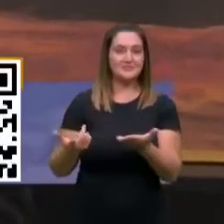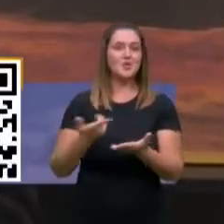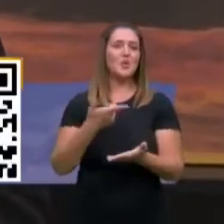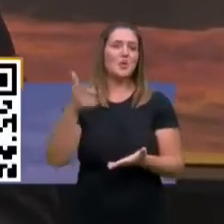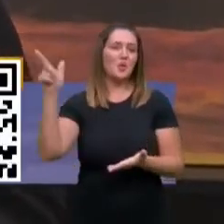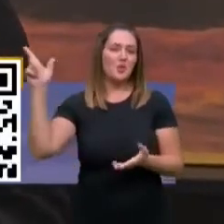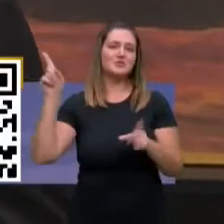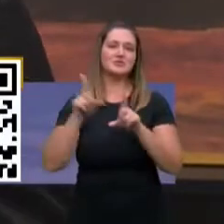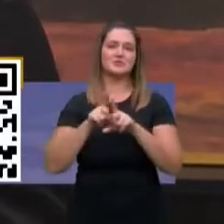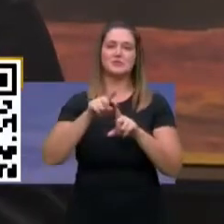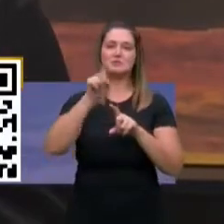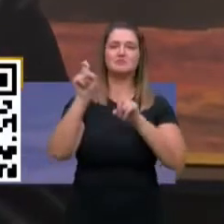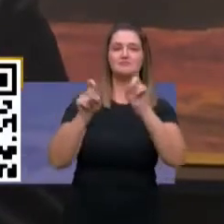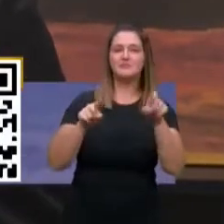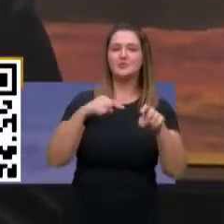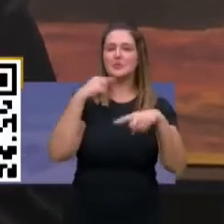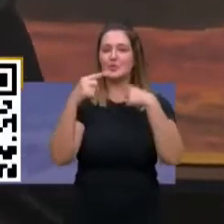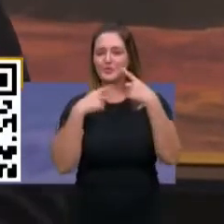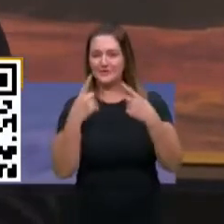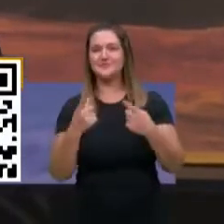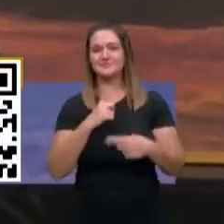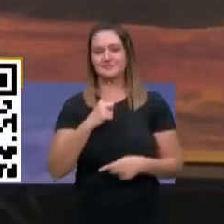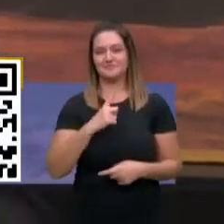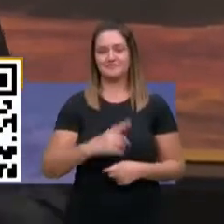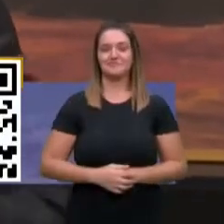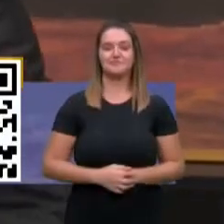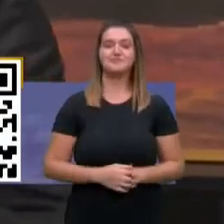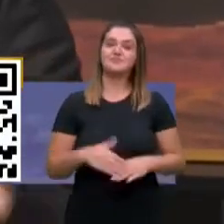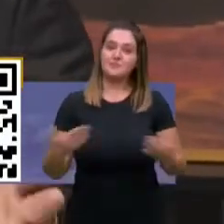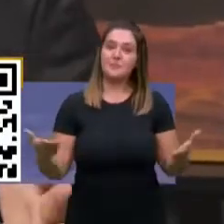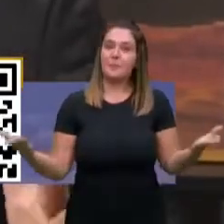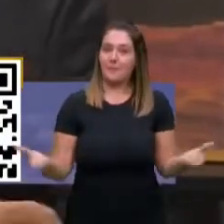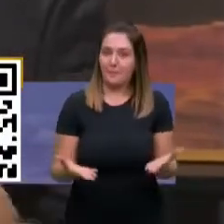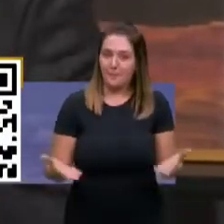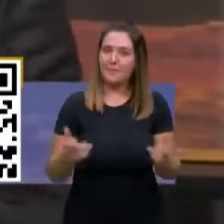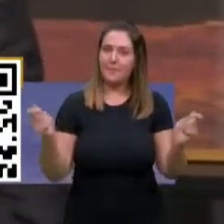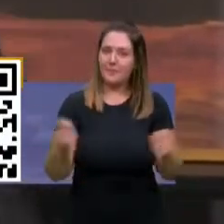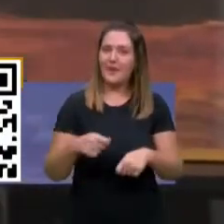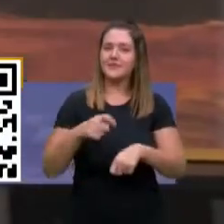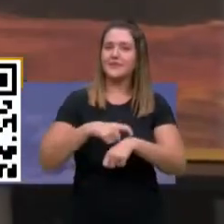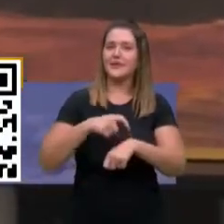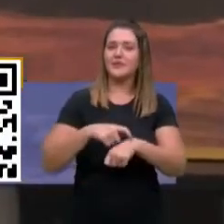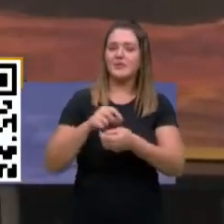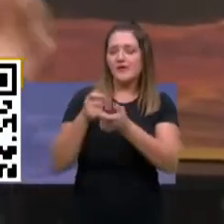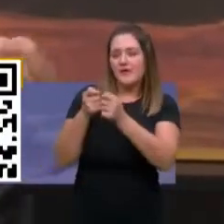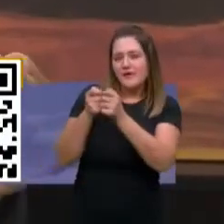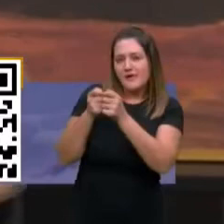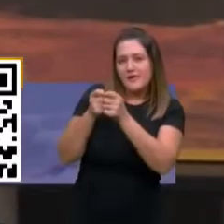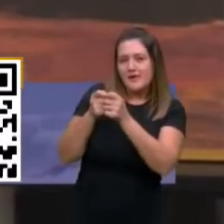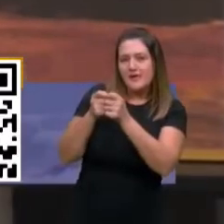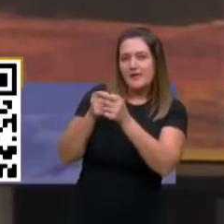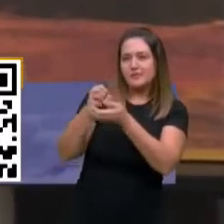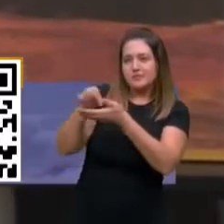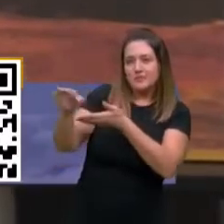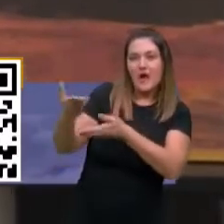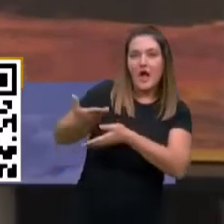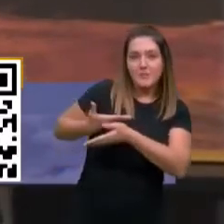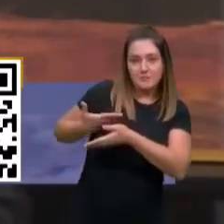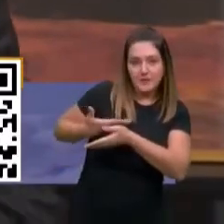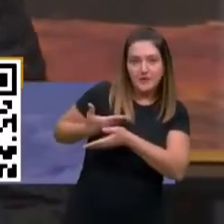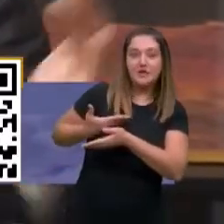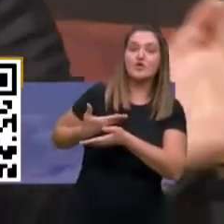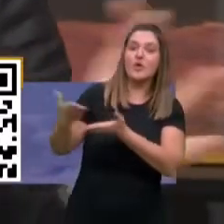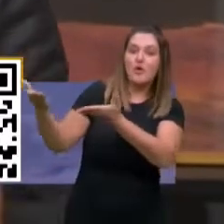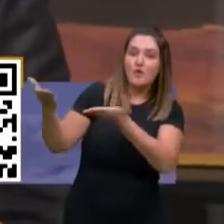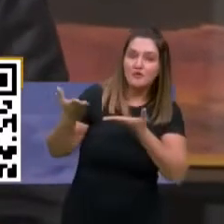outras perguntas mais que nós temos aqui na Palavra de Deus. Então agora dá tempo você pegar um telefone, ligar para um amigo, mandar uma mensagem para um